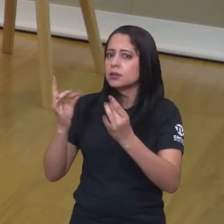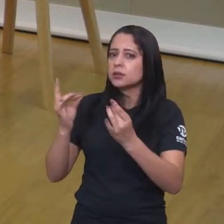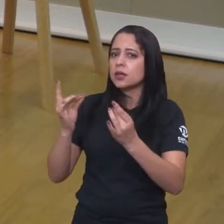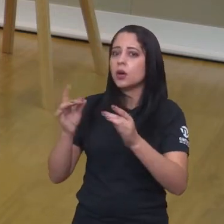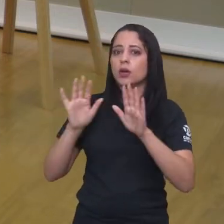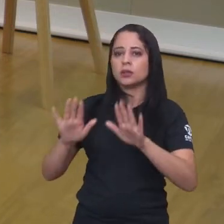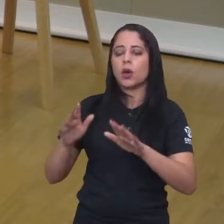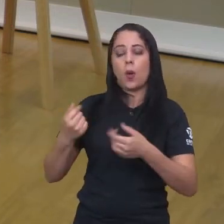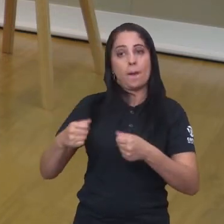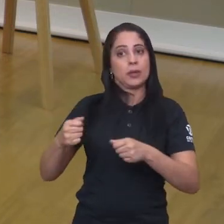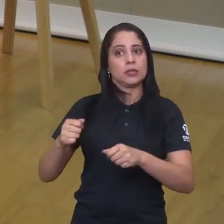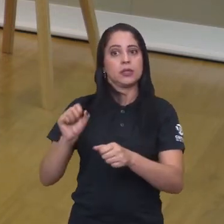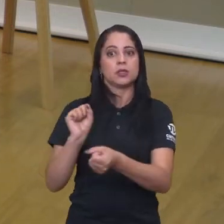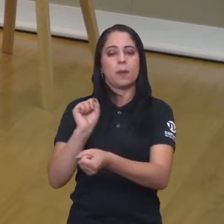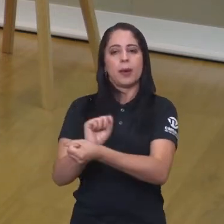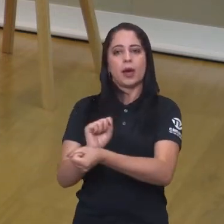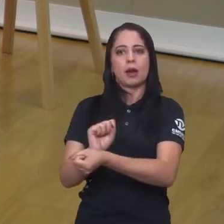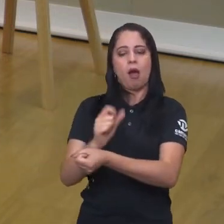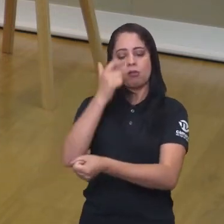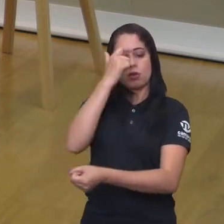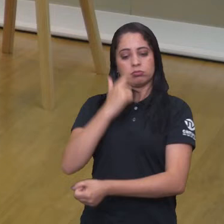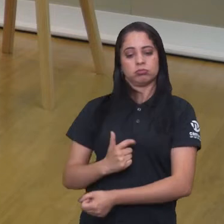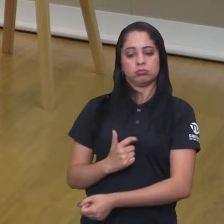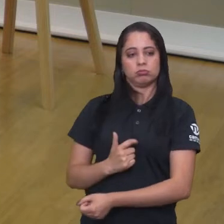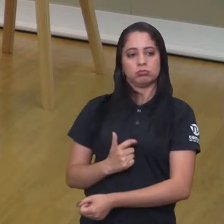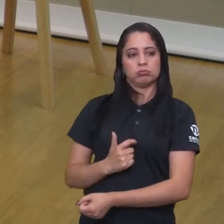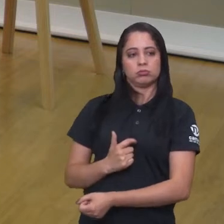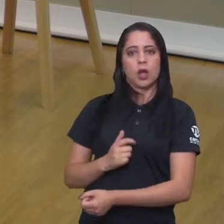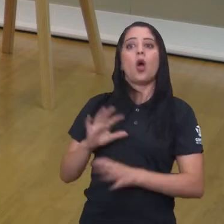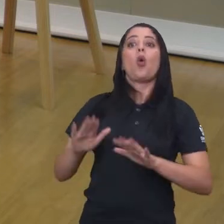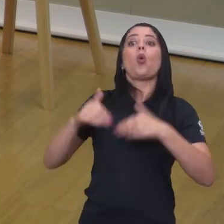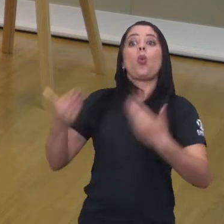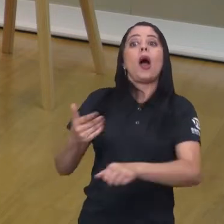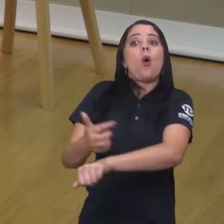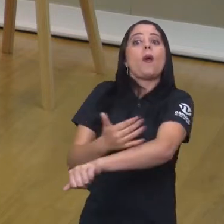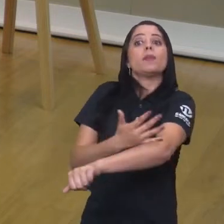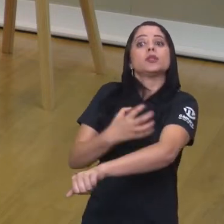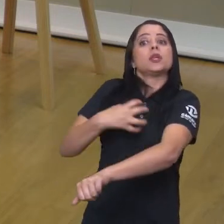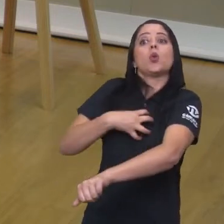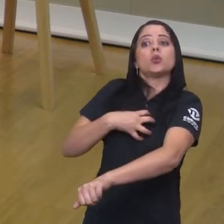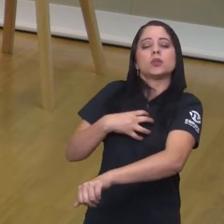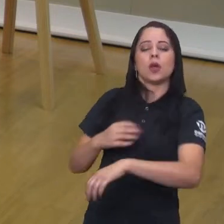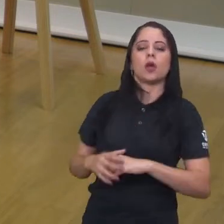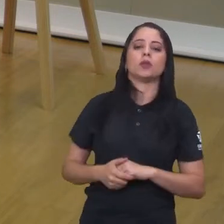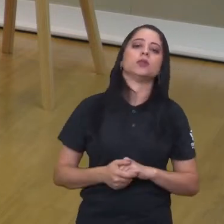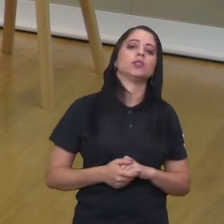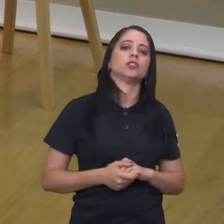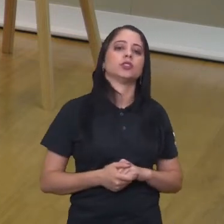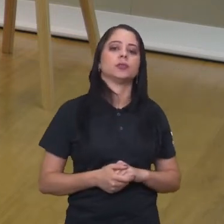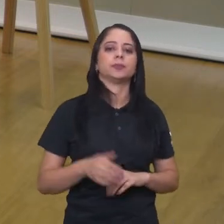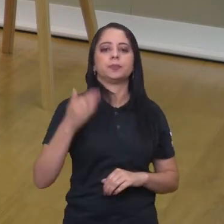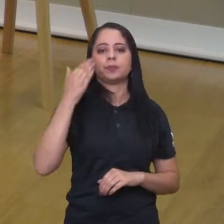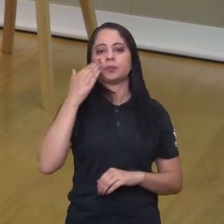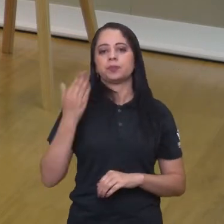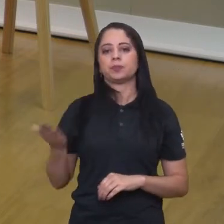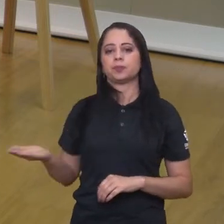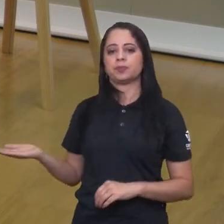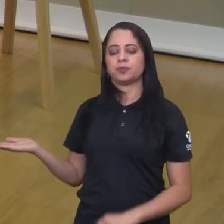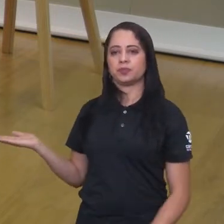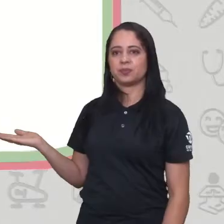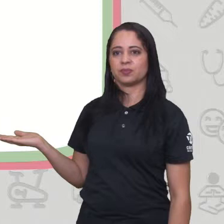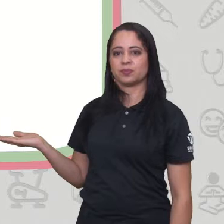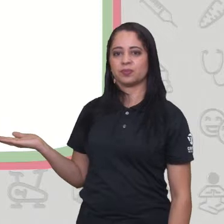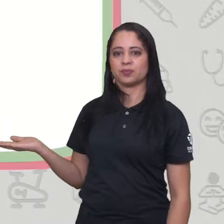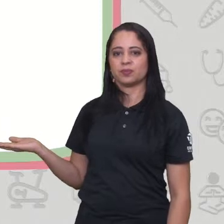é a emoção? Então eu preciso parar para me perceber. Ótimo, vamos para a próxima.